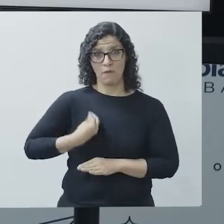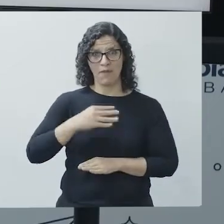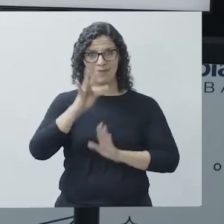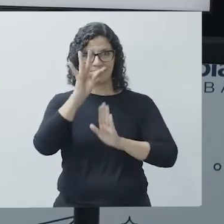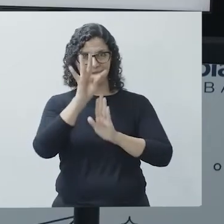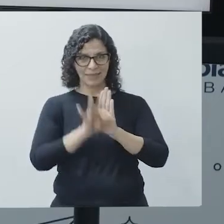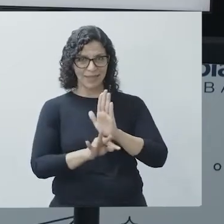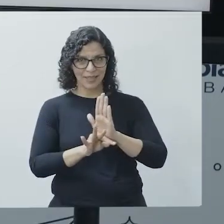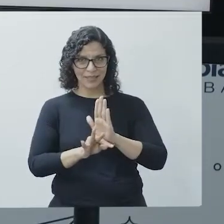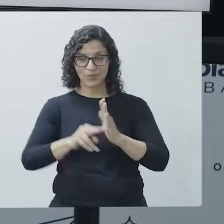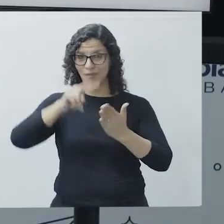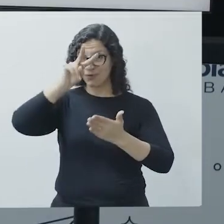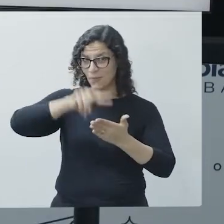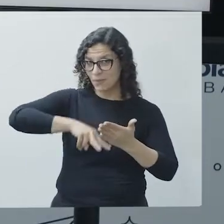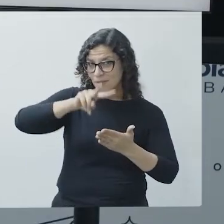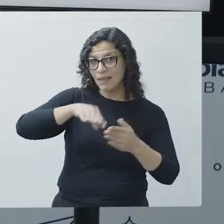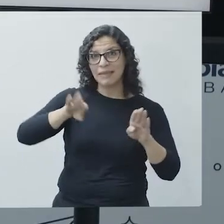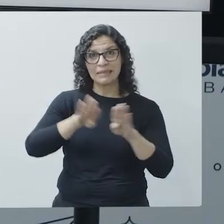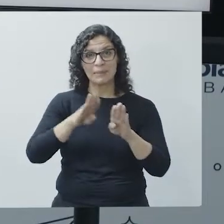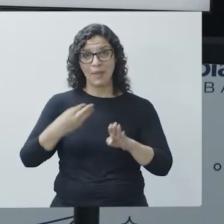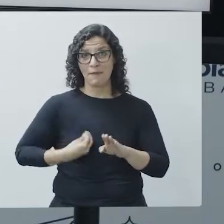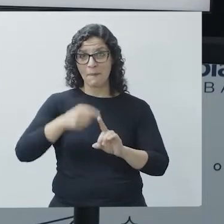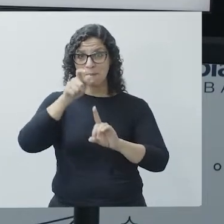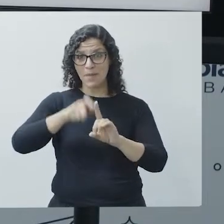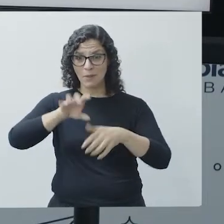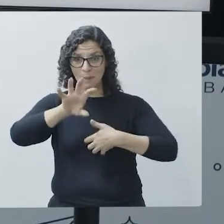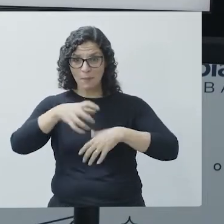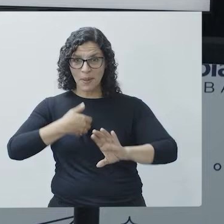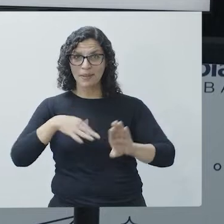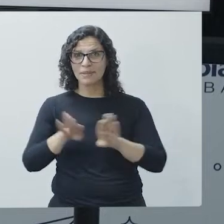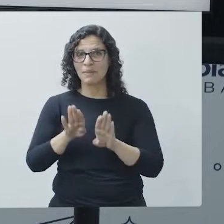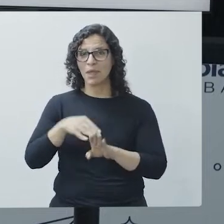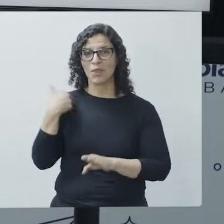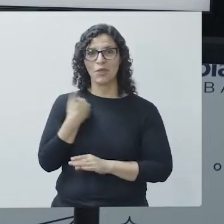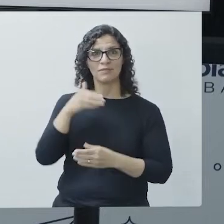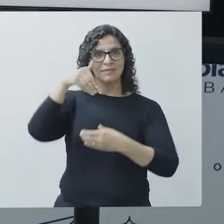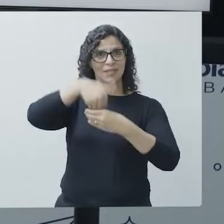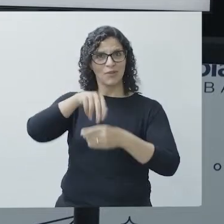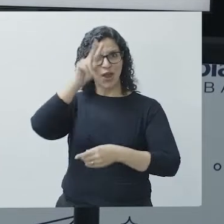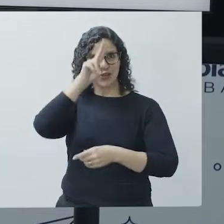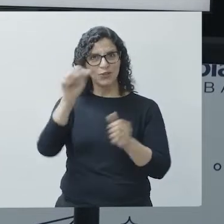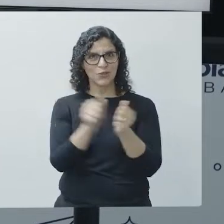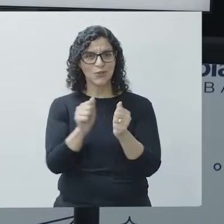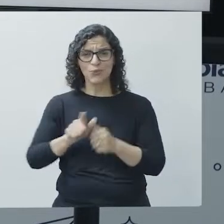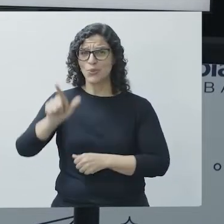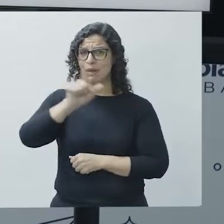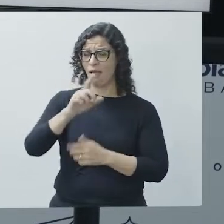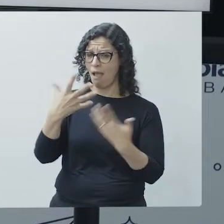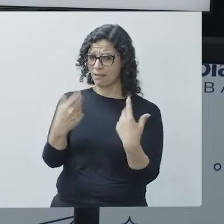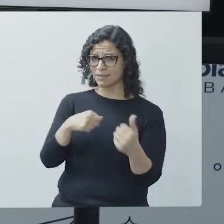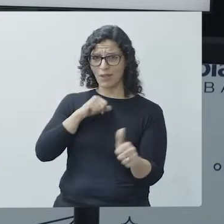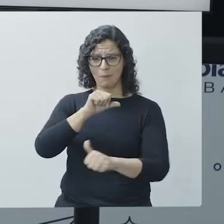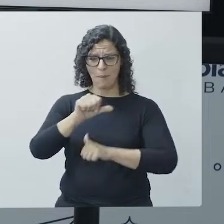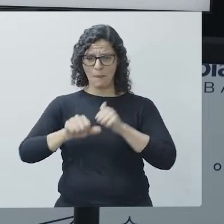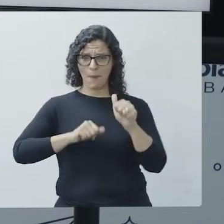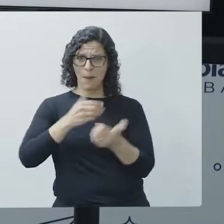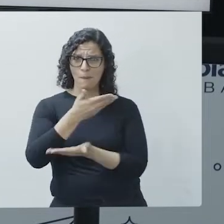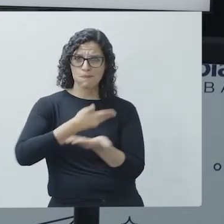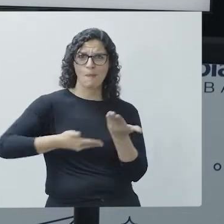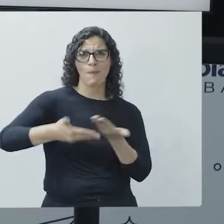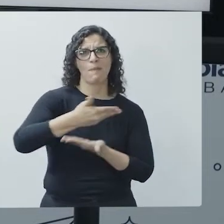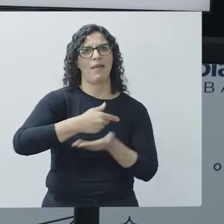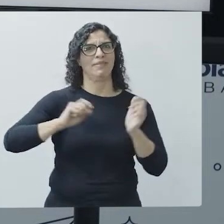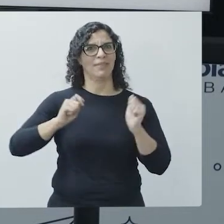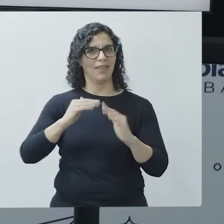textos, ler textos, viver personagens, ser personagens. A literatura nos permite fazer